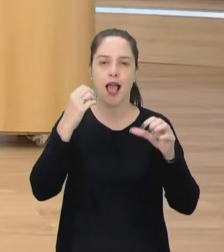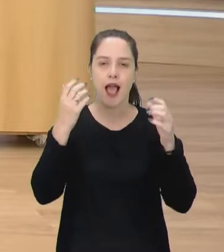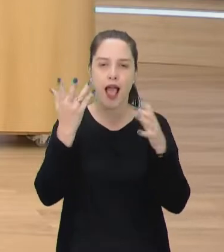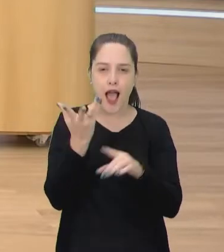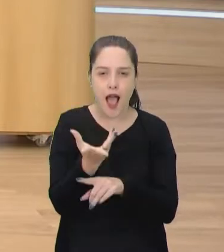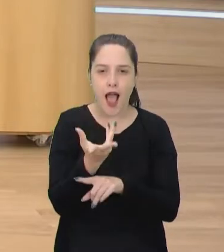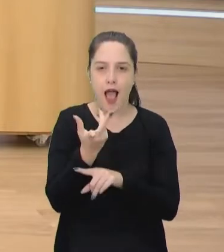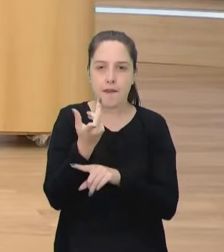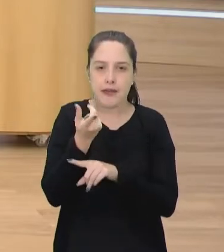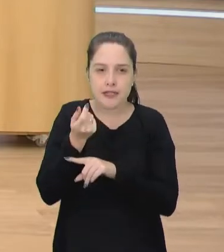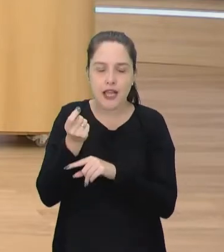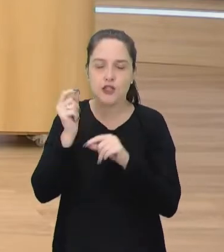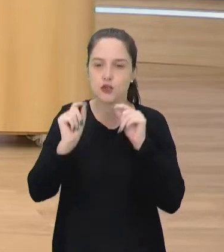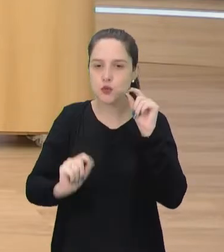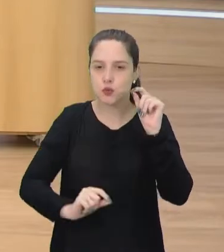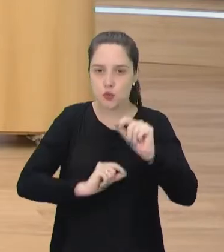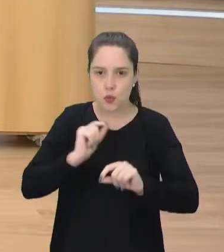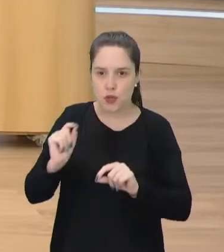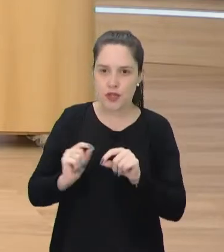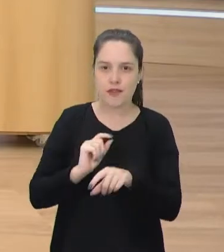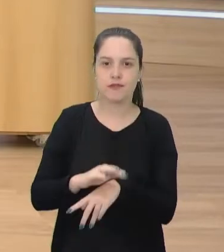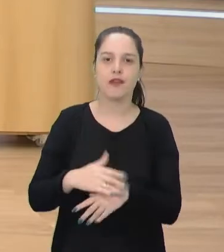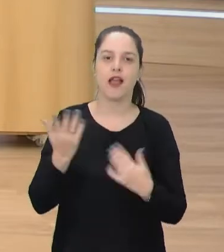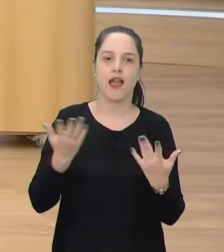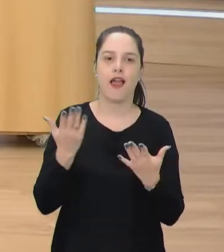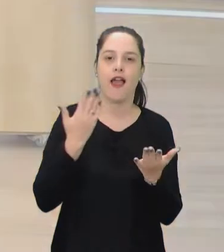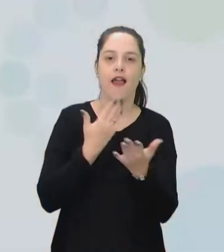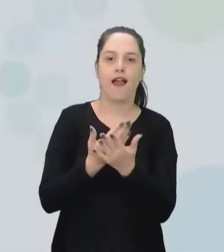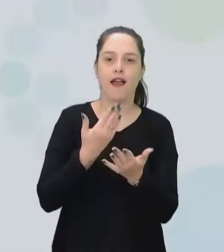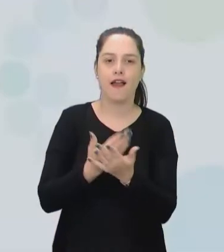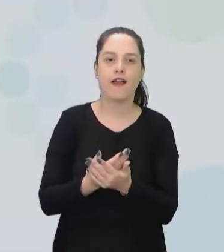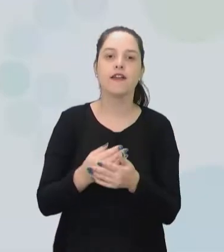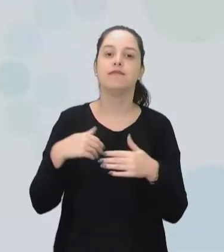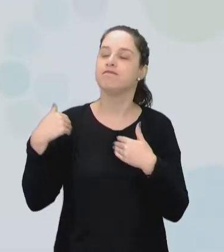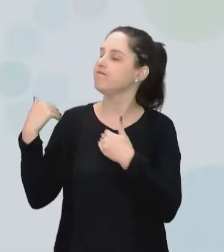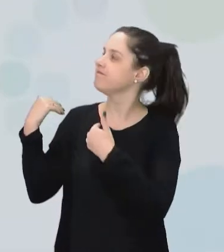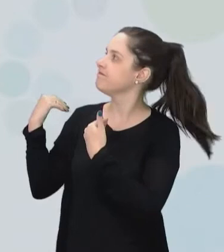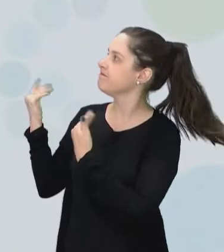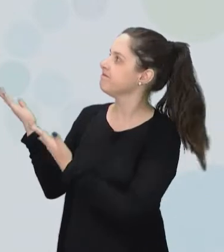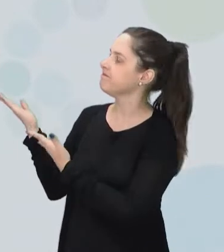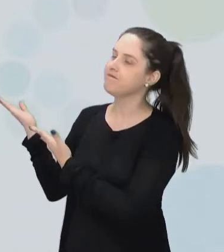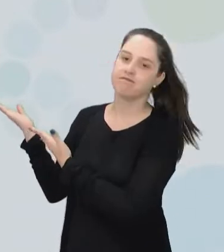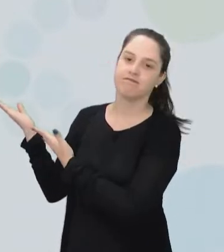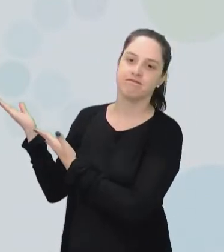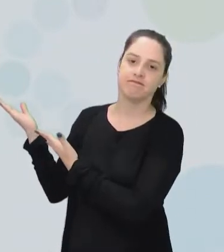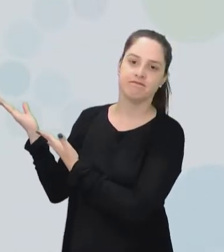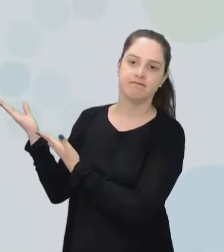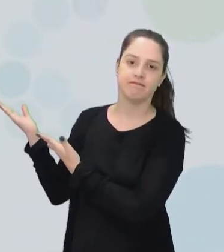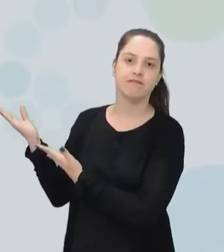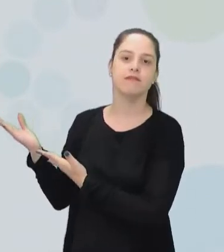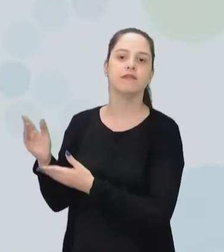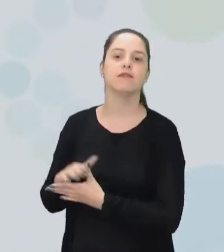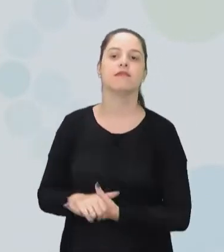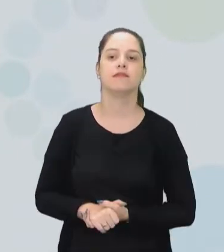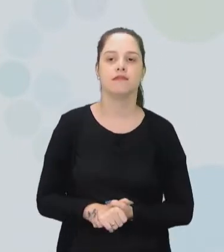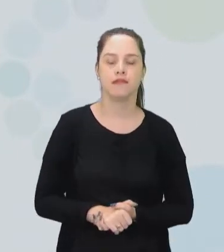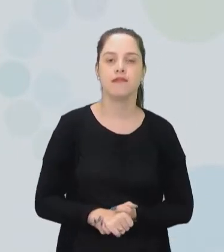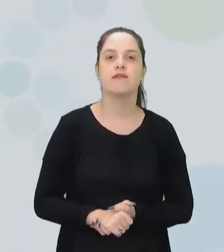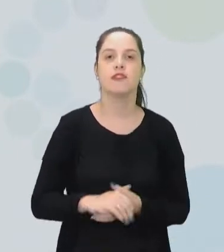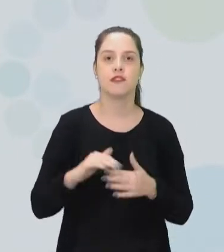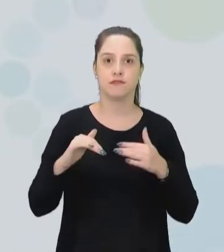do currículo. A nossa aula é Transformações do Espaço Geográfico e Sociedade. Nós estamos